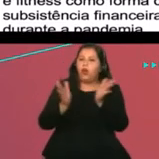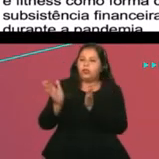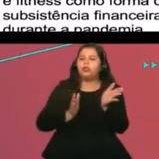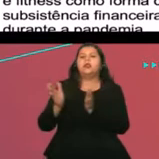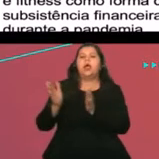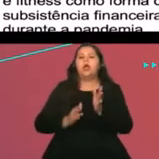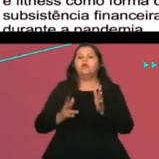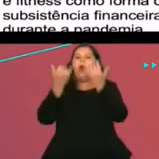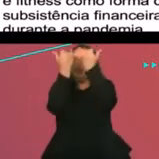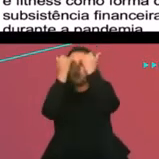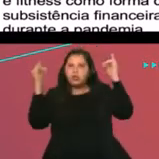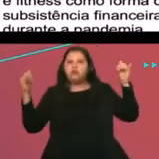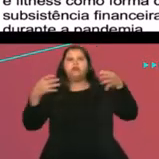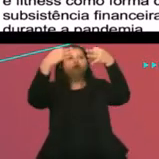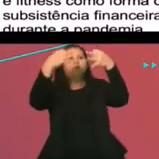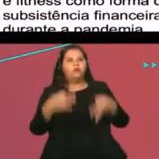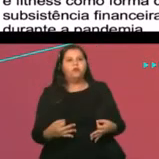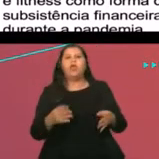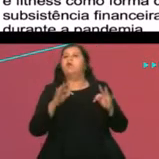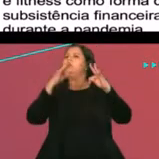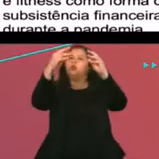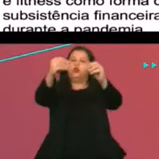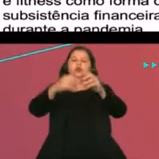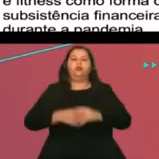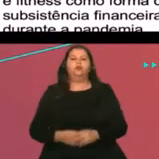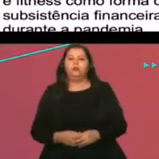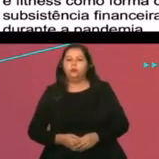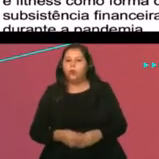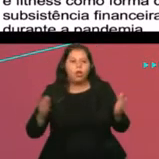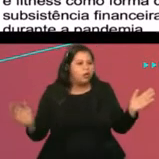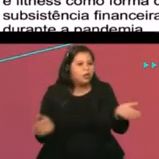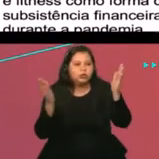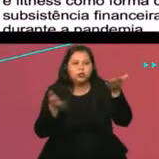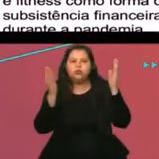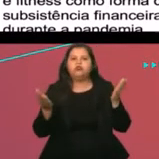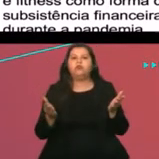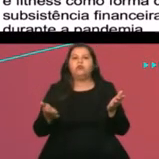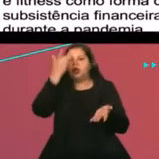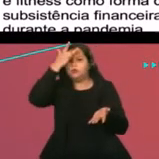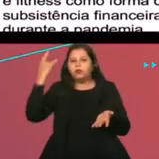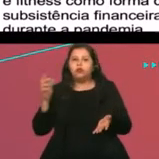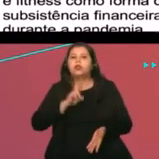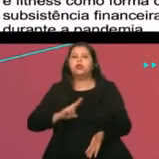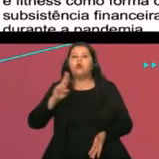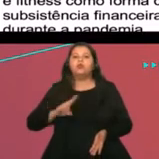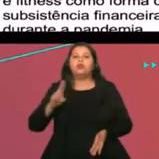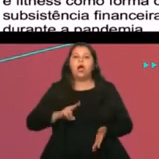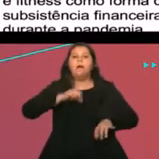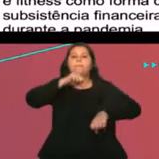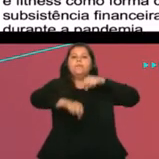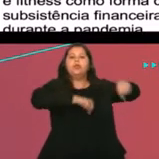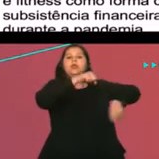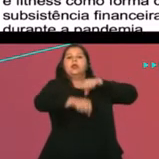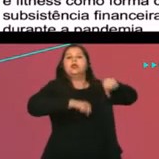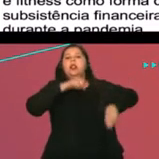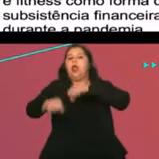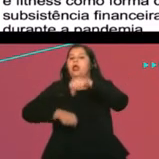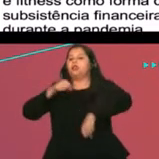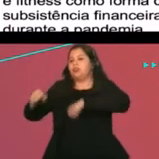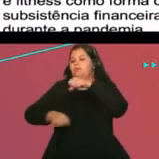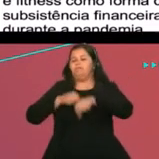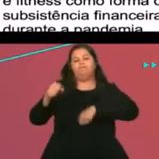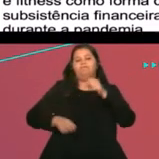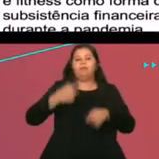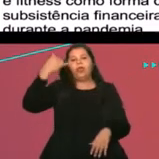sustentável e moderna para todos vamos sentir mais pessoas ou deslocamento ciclístico como uma forma lúdica e